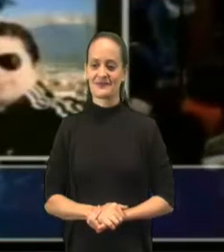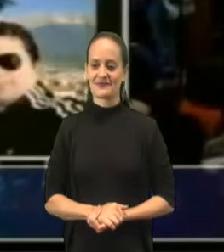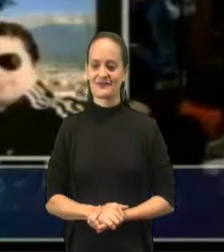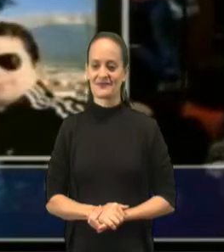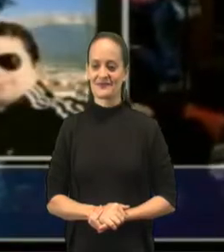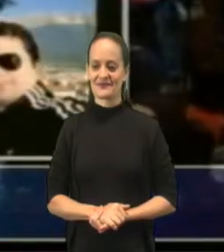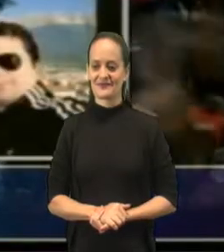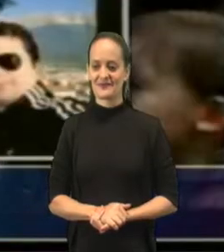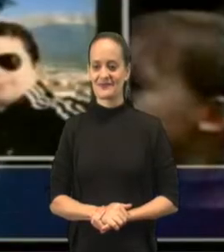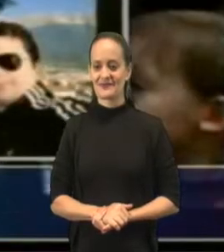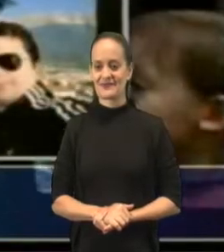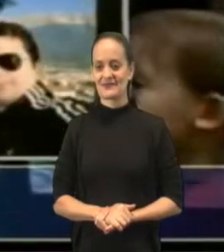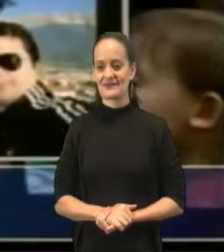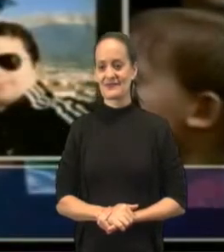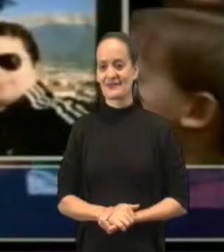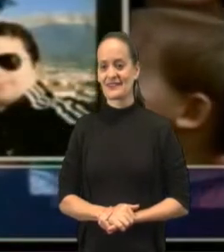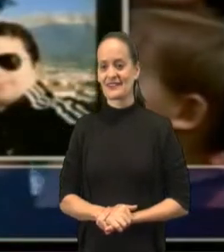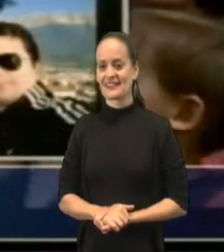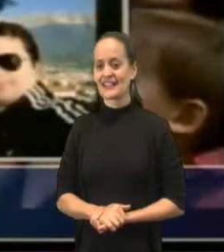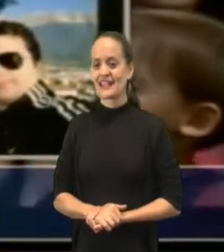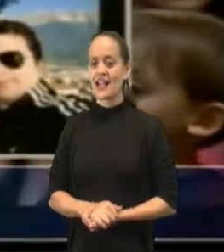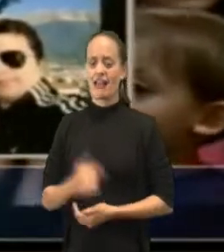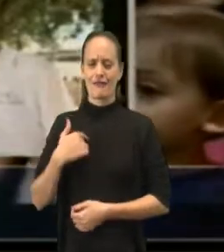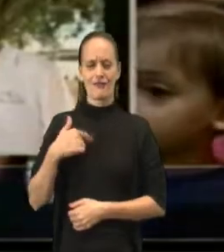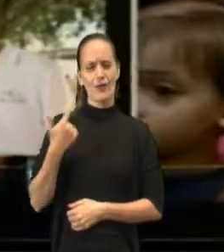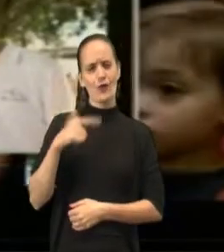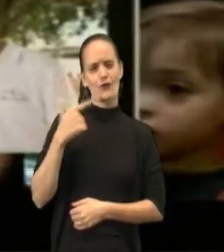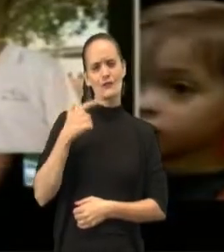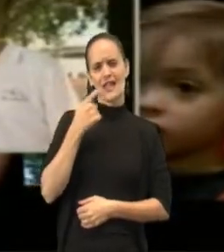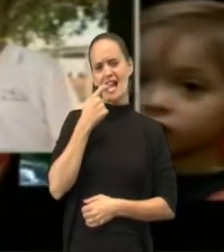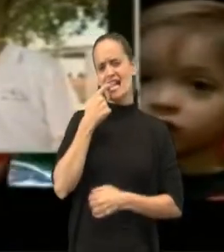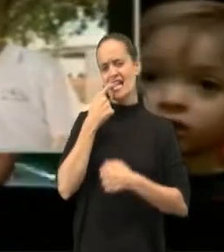E não tem inveja, é